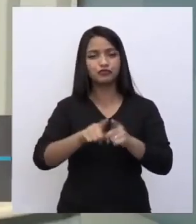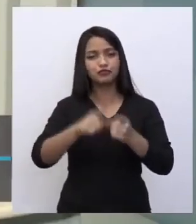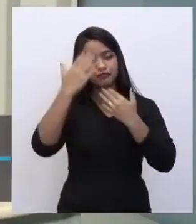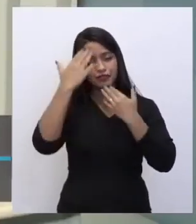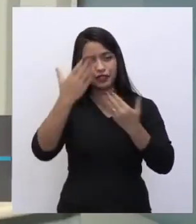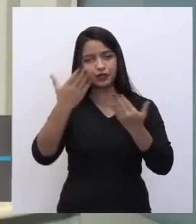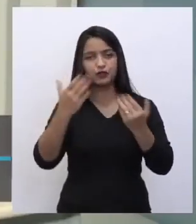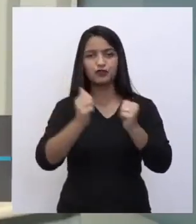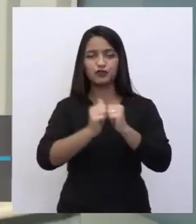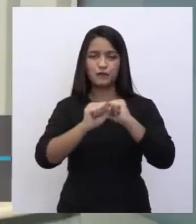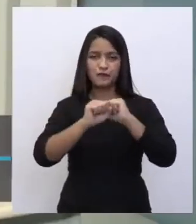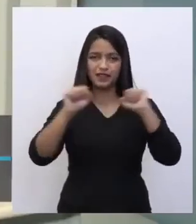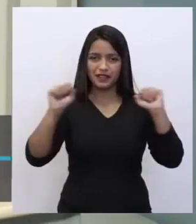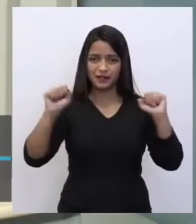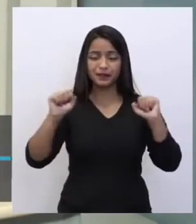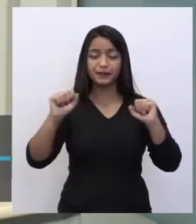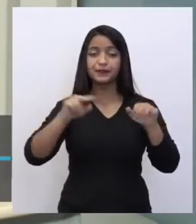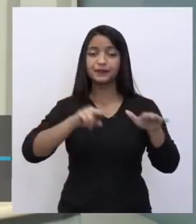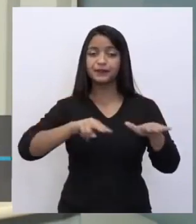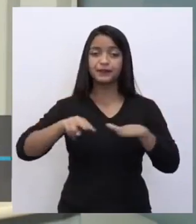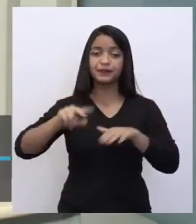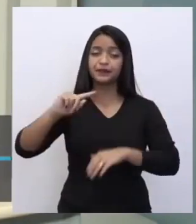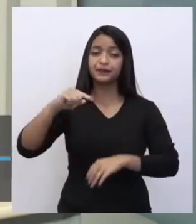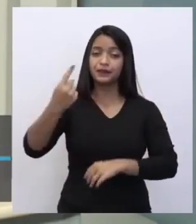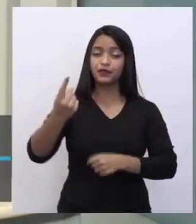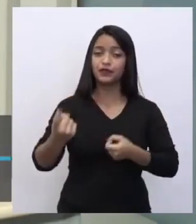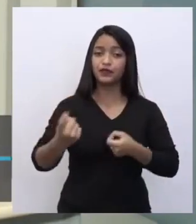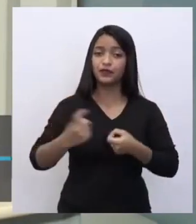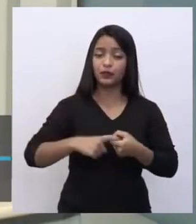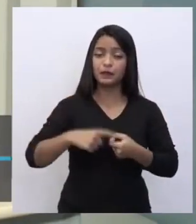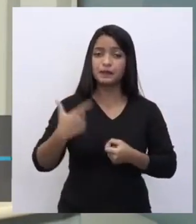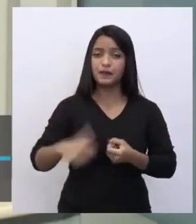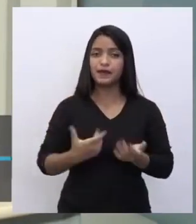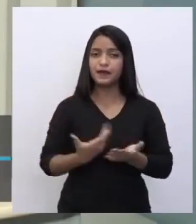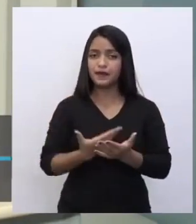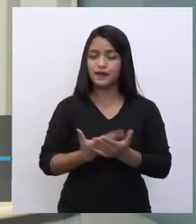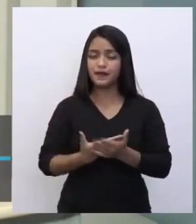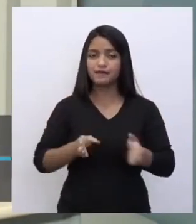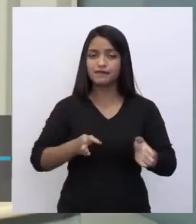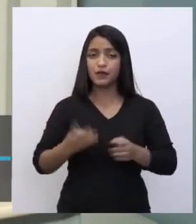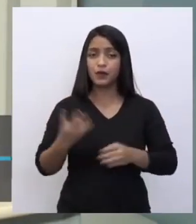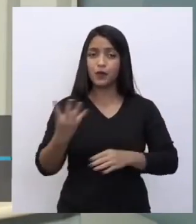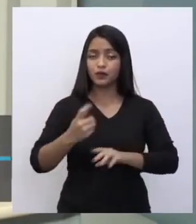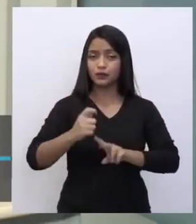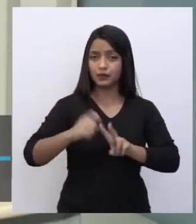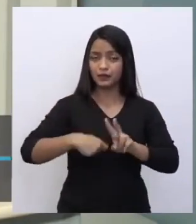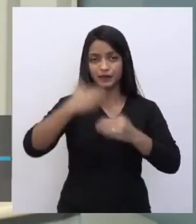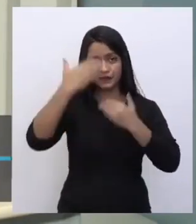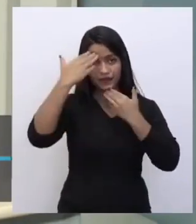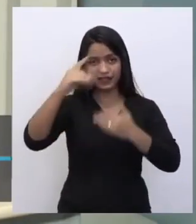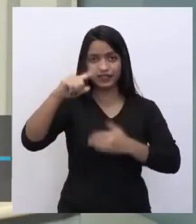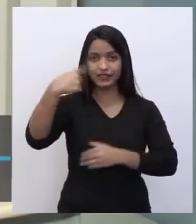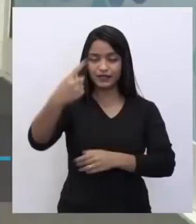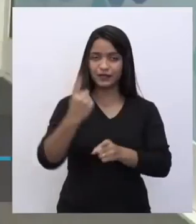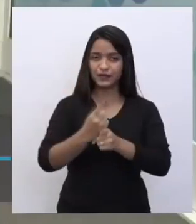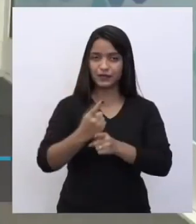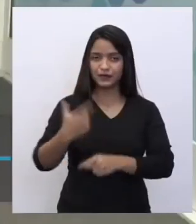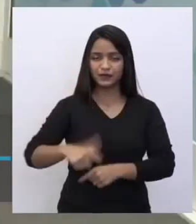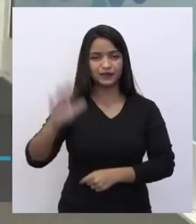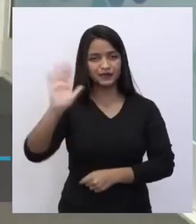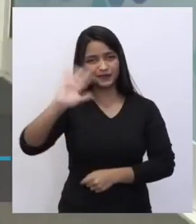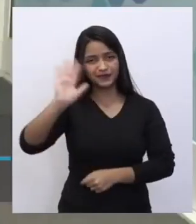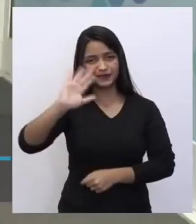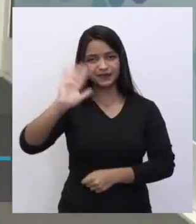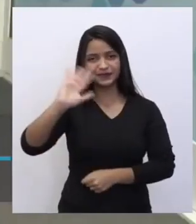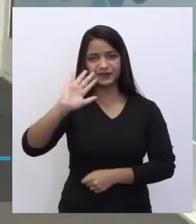nessa manhã. A gente volta semana que vem com mais uma aula do quarto bimestre. Muito obrigada e até semana que vem.